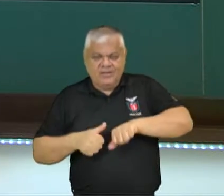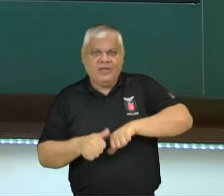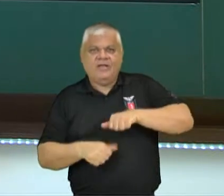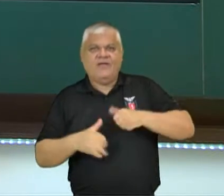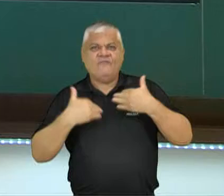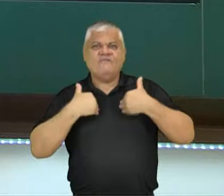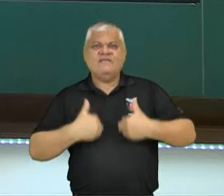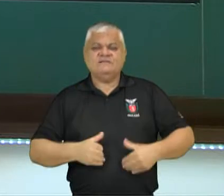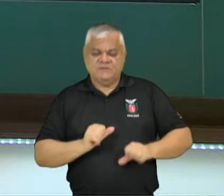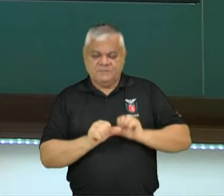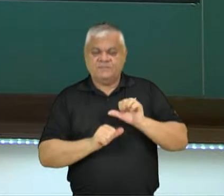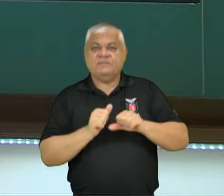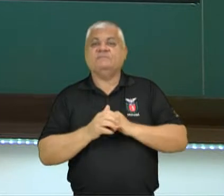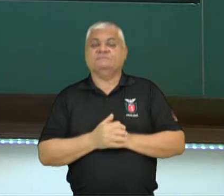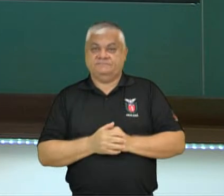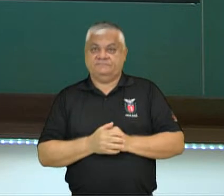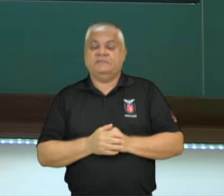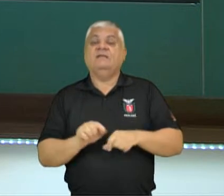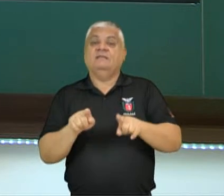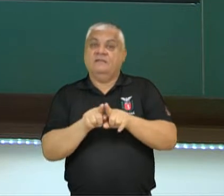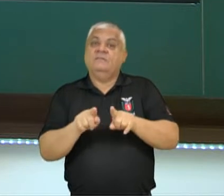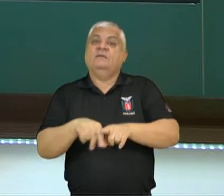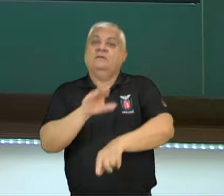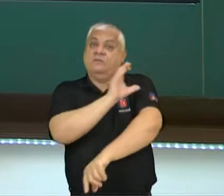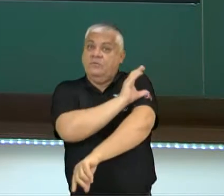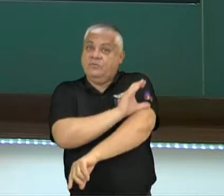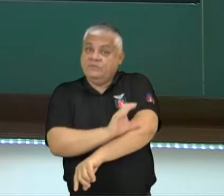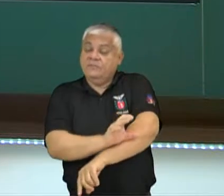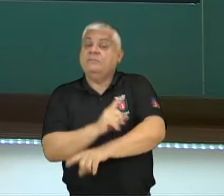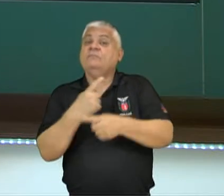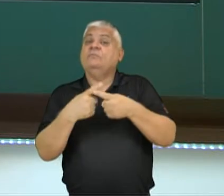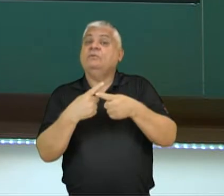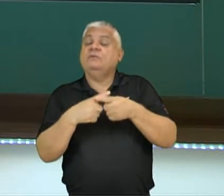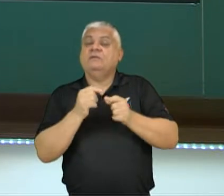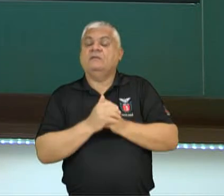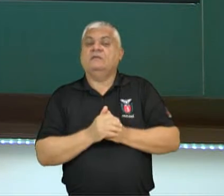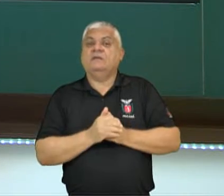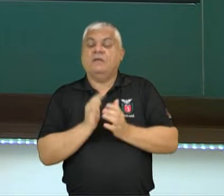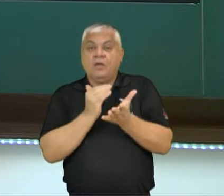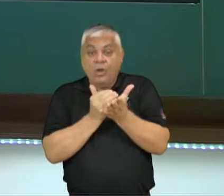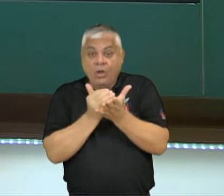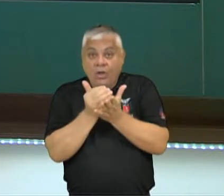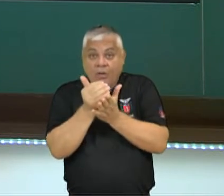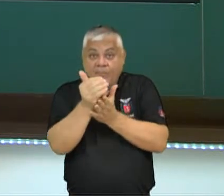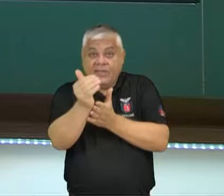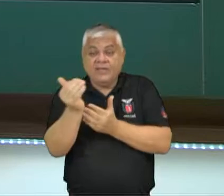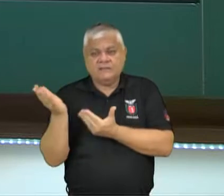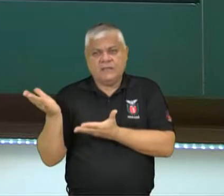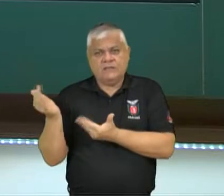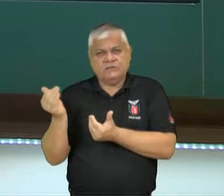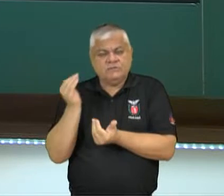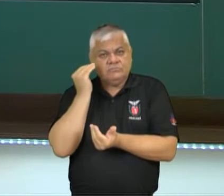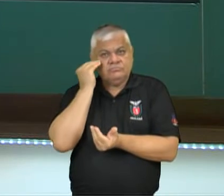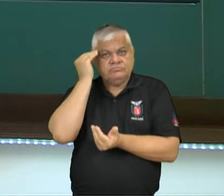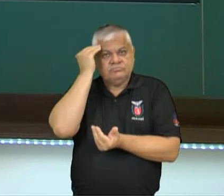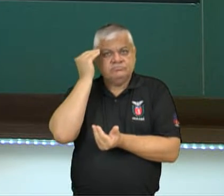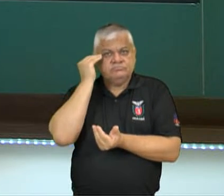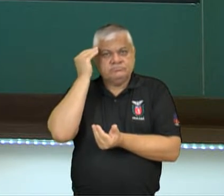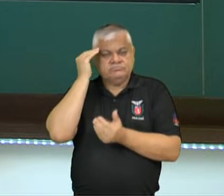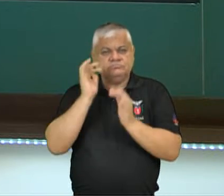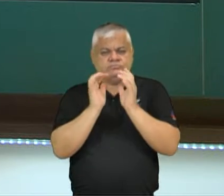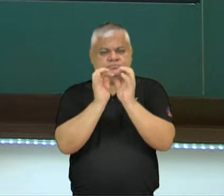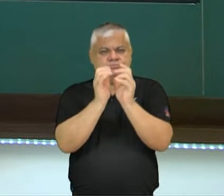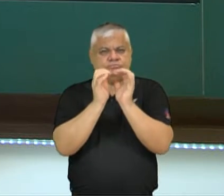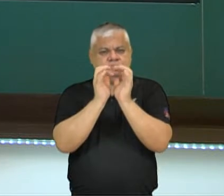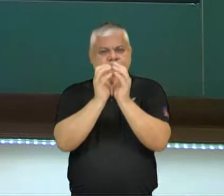físicas e a questão comportamental, porque quando entramos na puberdade, nossos neurônios também